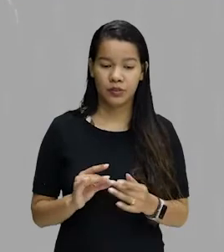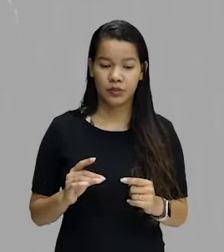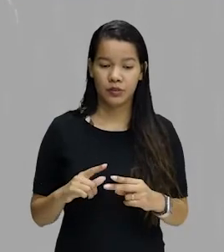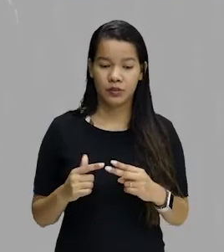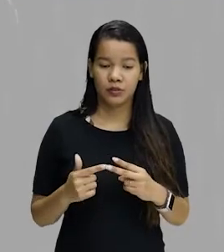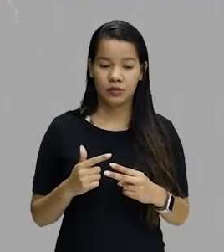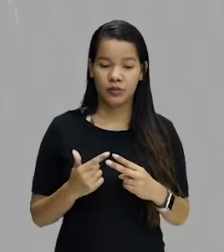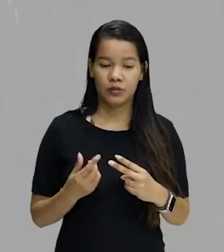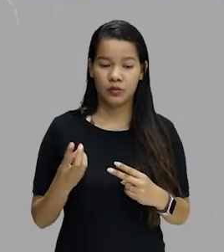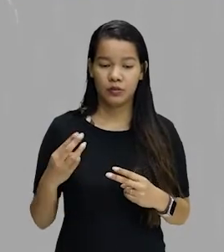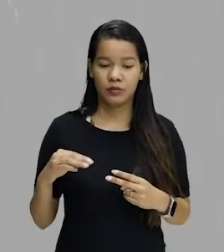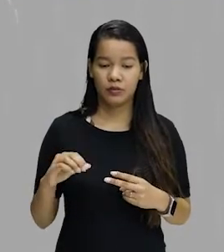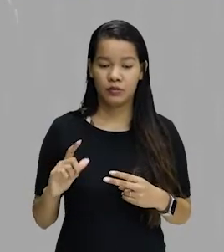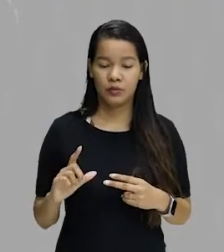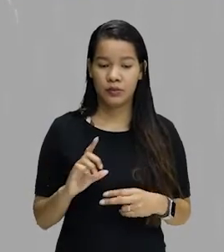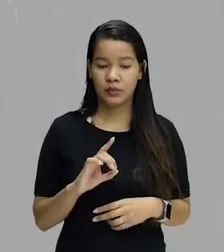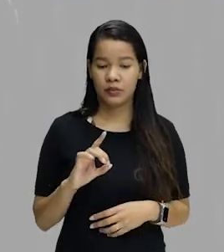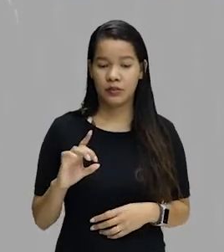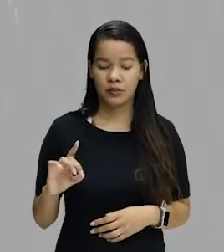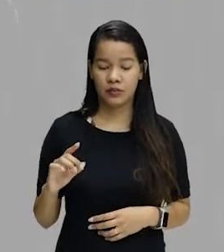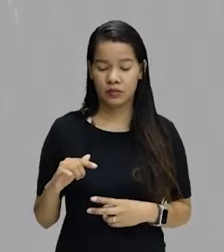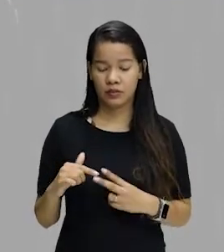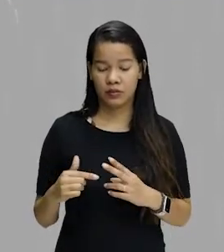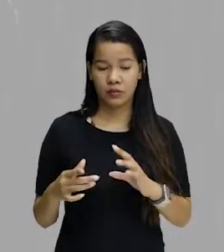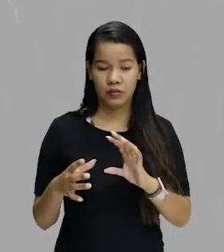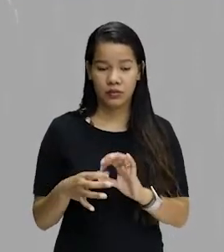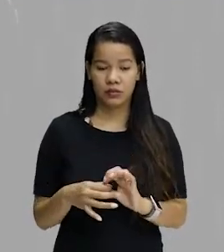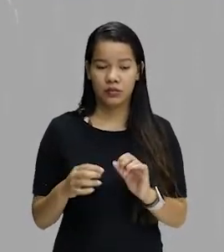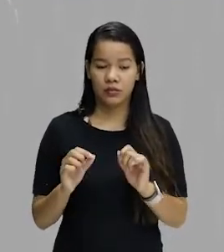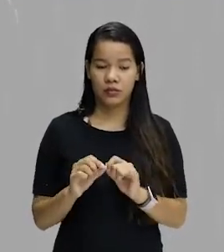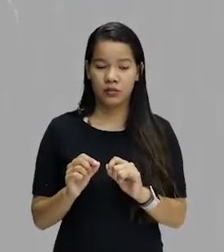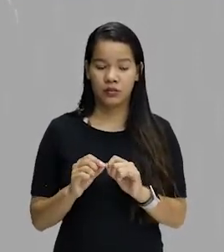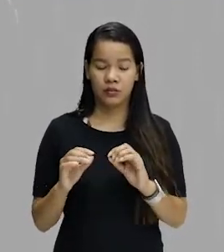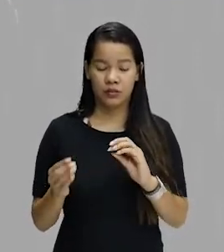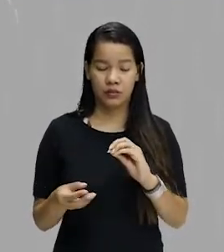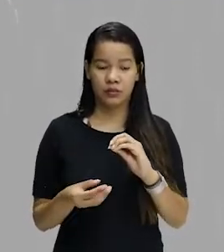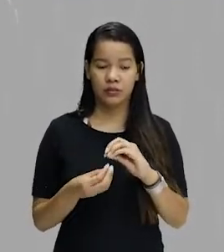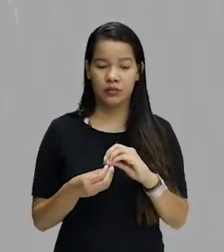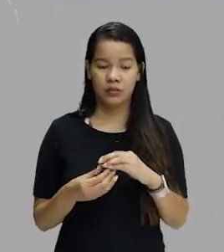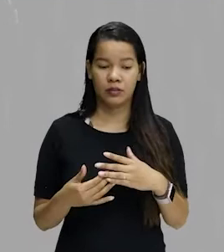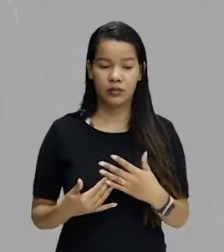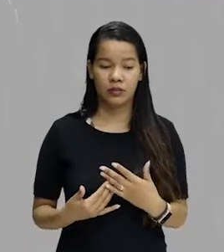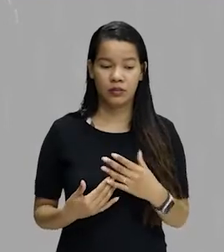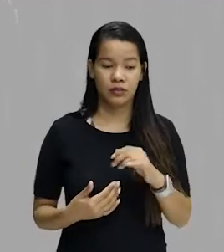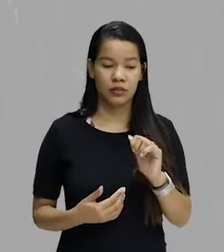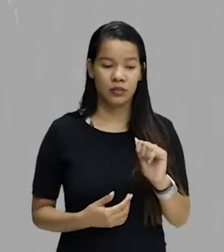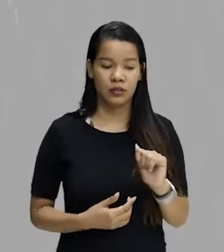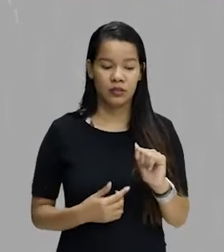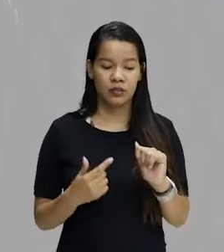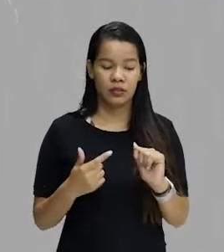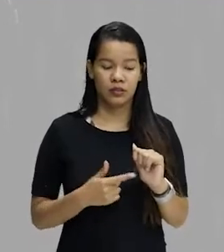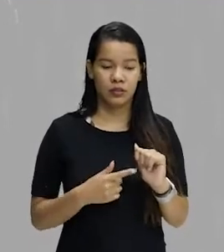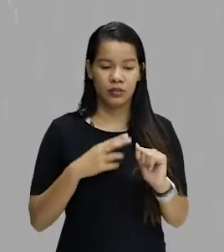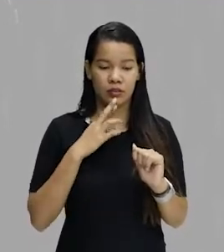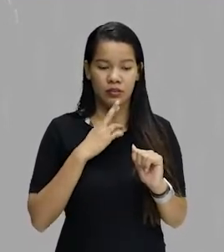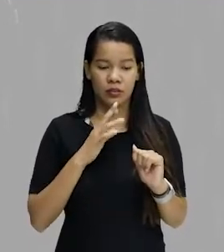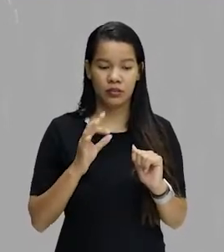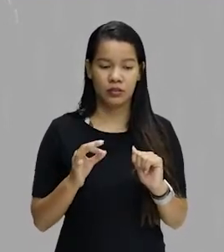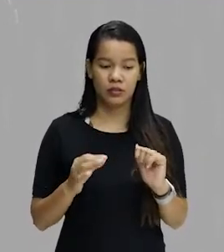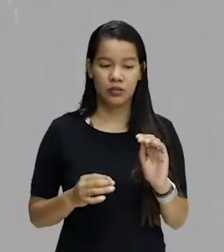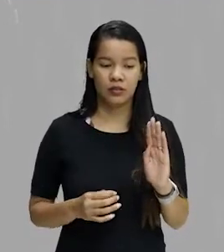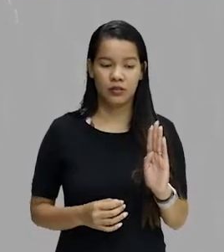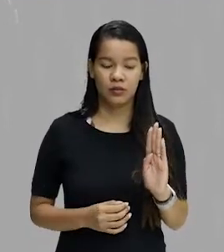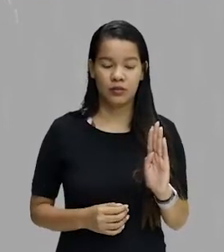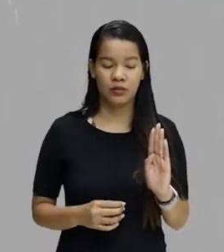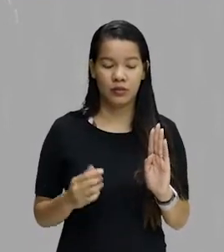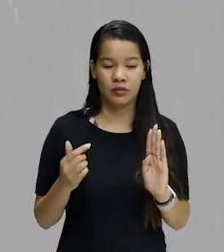hidrogênio, 1 mol para cada dupla, né, para poder fazer o acréscimo. Então, a afirmativa 1 está correta. A